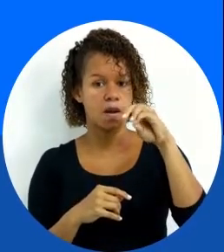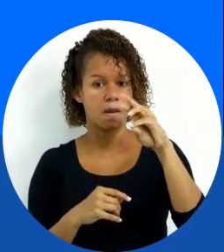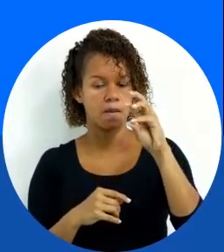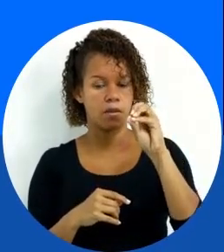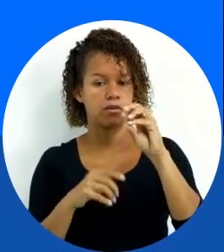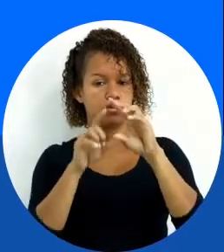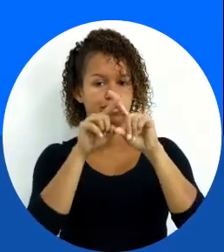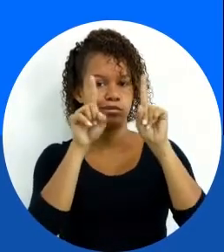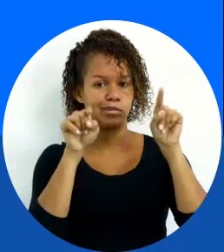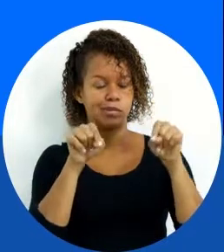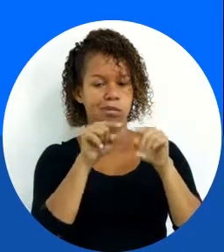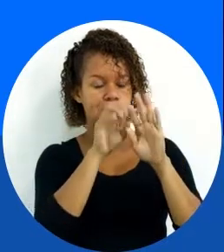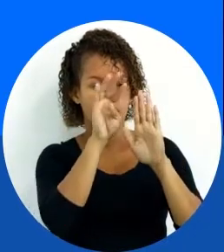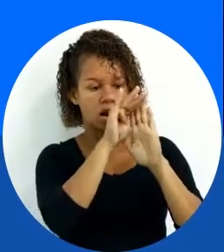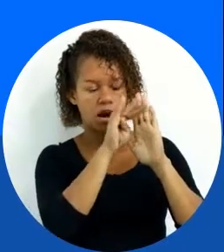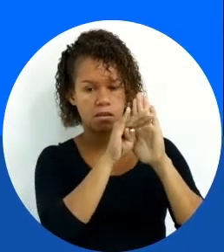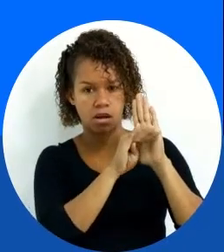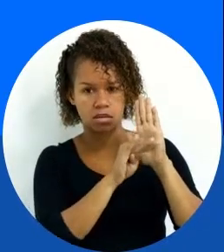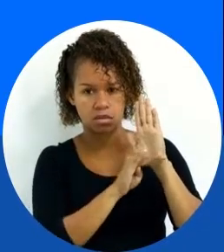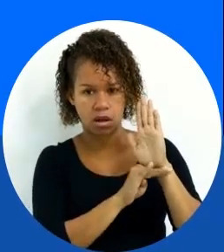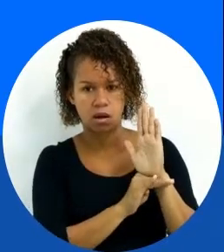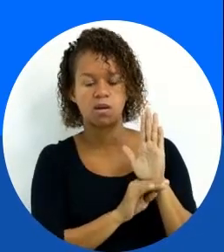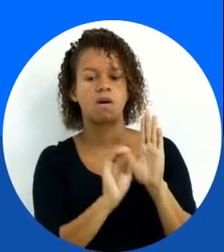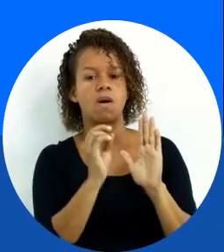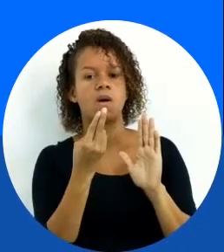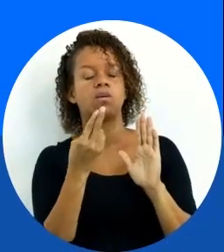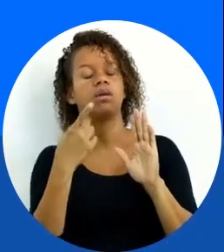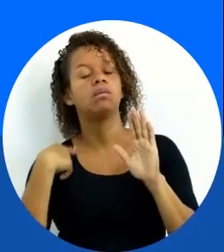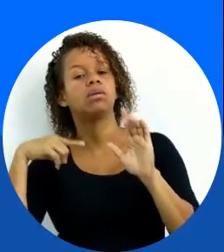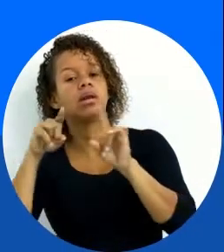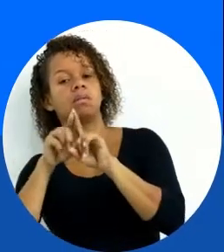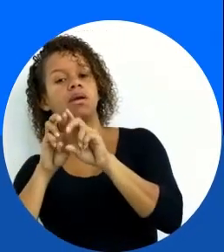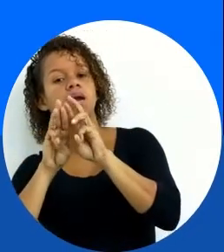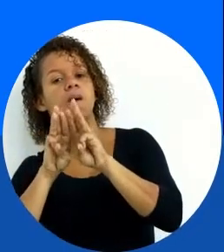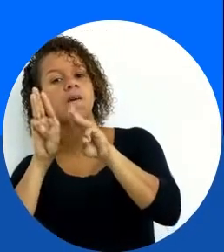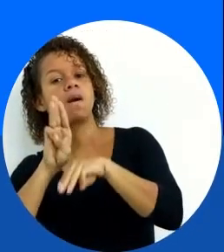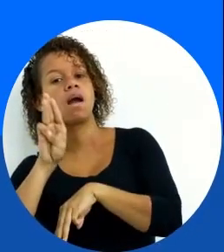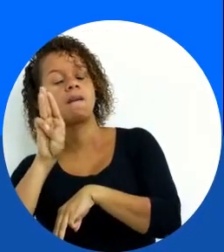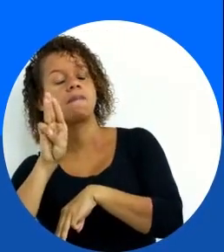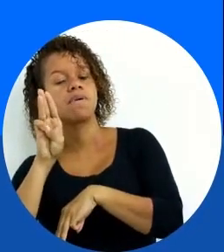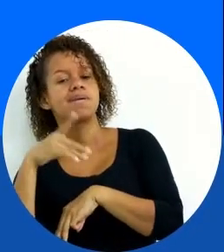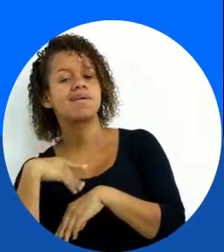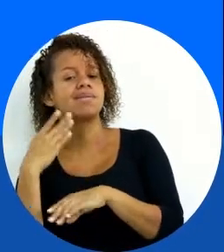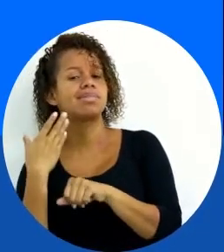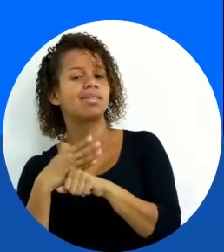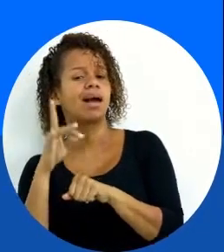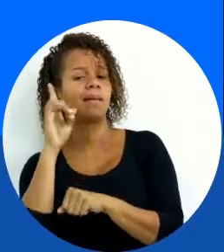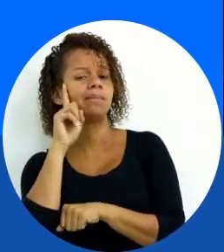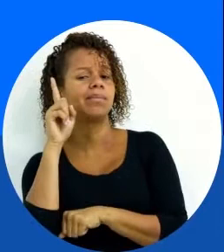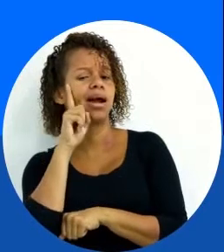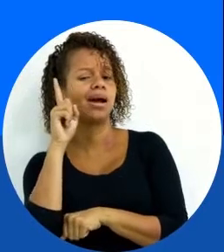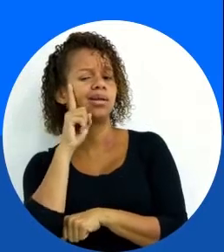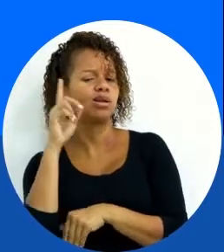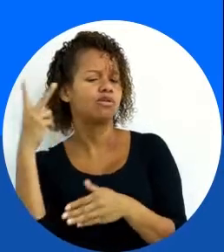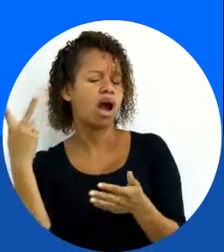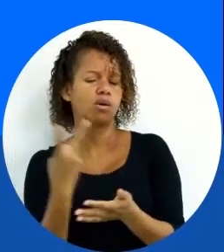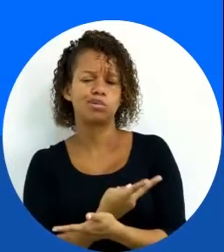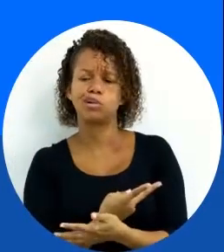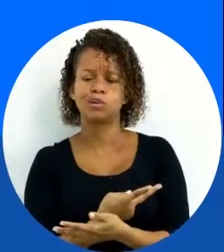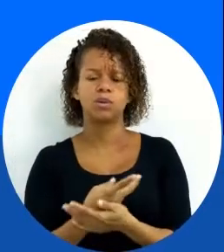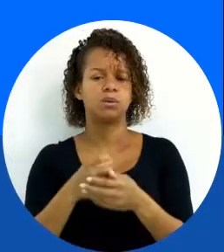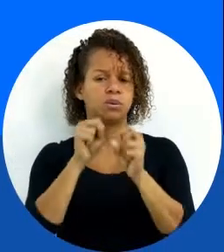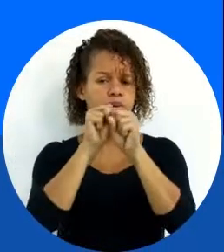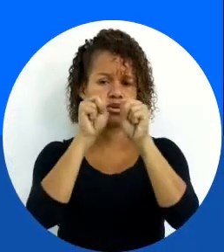programação ou um outro termo que é web. O que na prática isso vai acontecer internamente no sistema